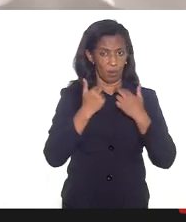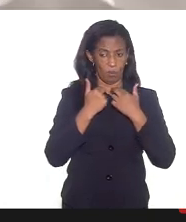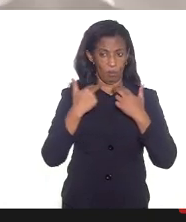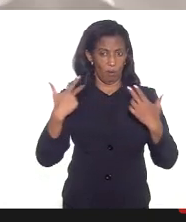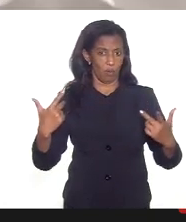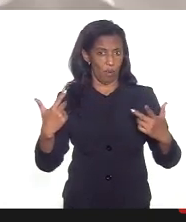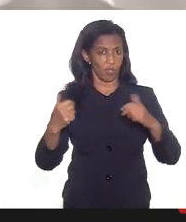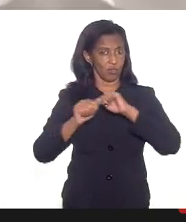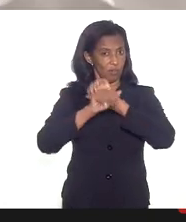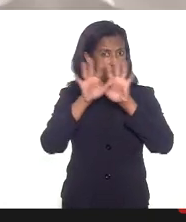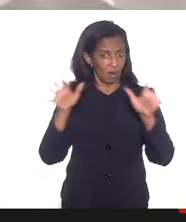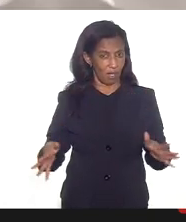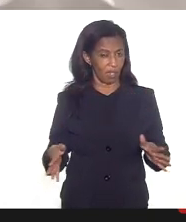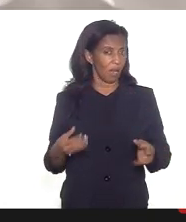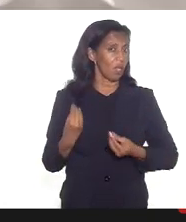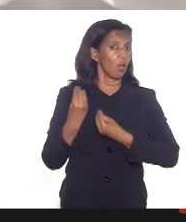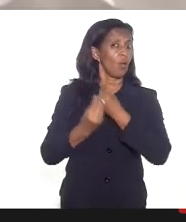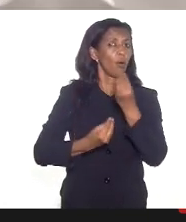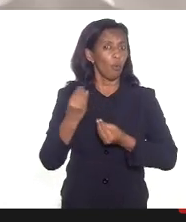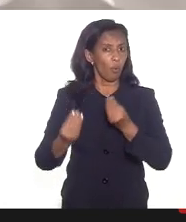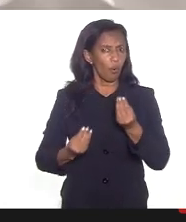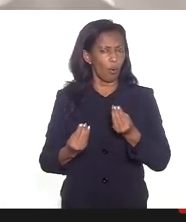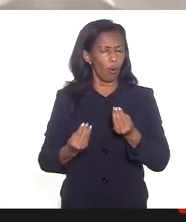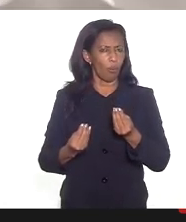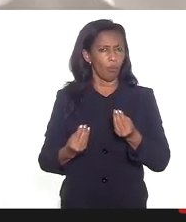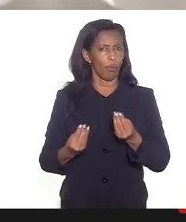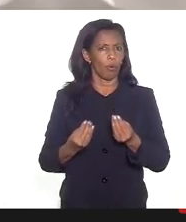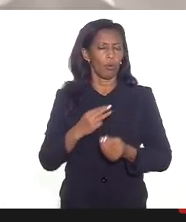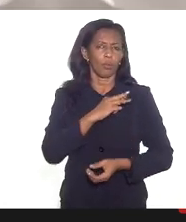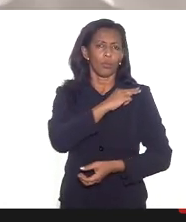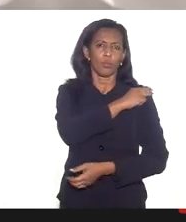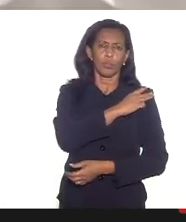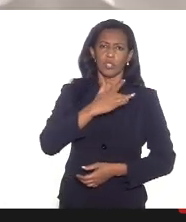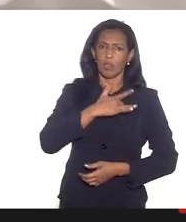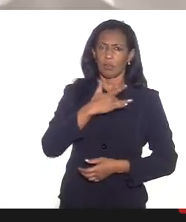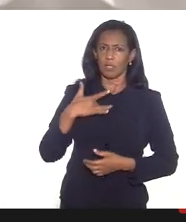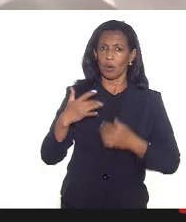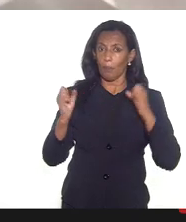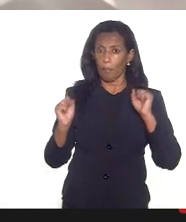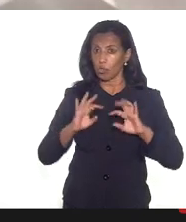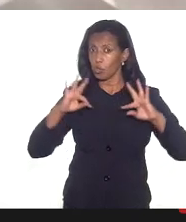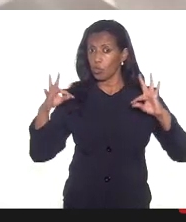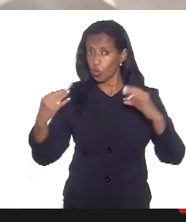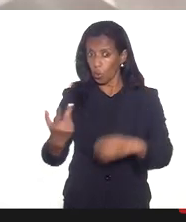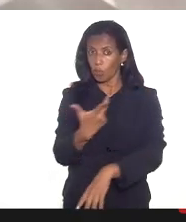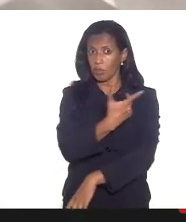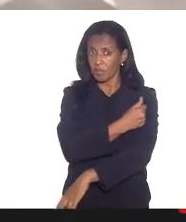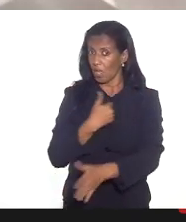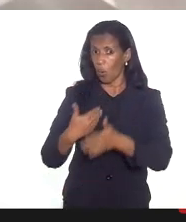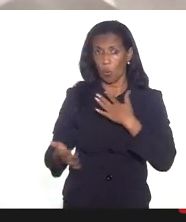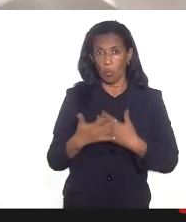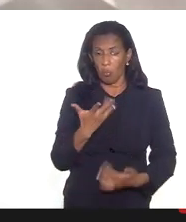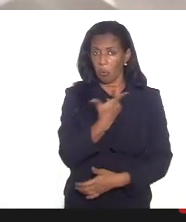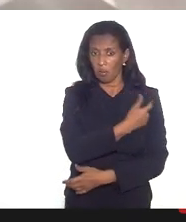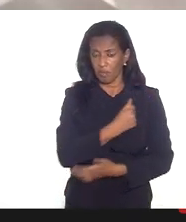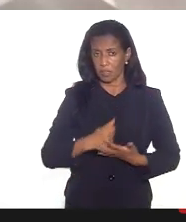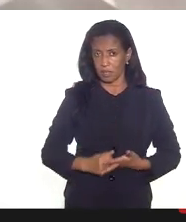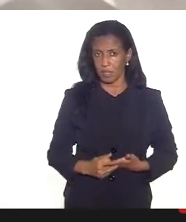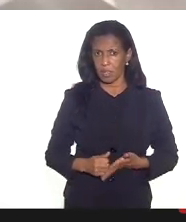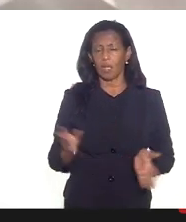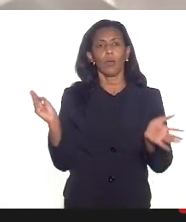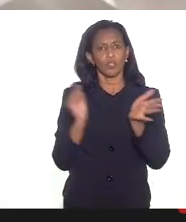linguagem bem clara como é que o ministério da saúde orienta todas podem ser vacinados Qual que é a vacina que